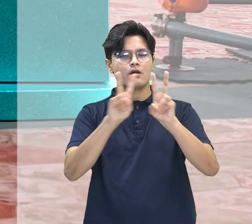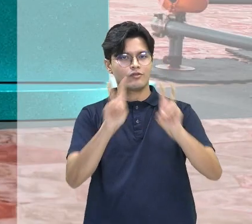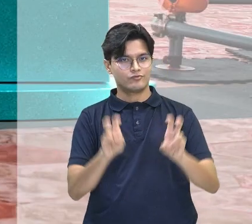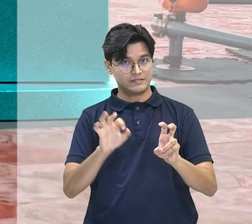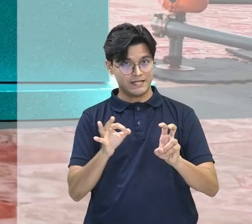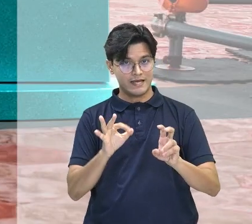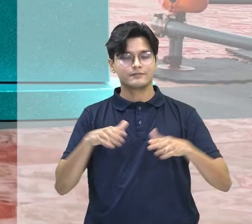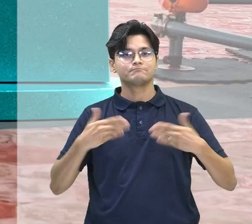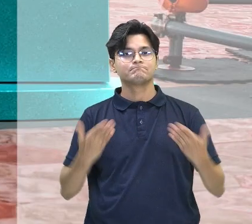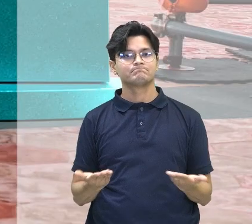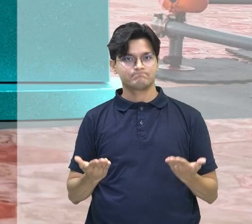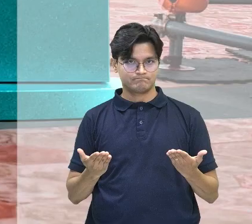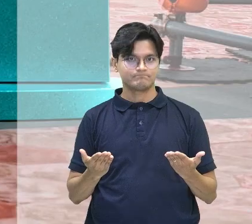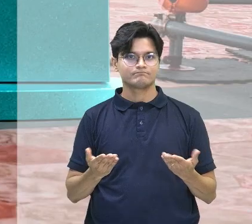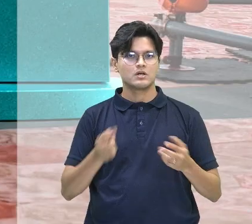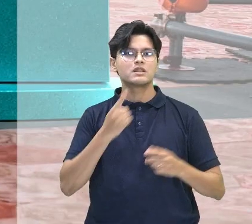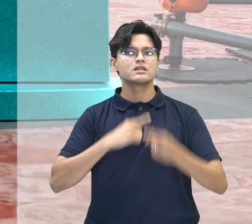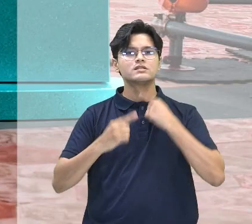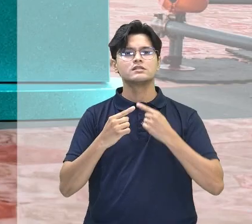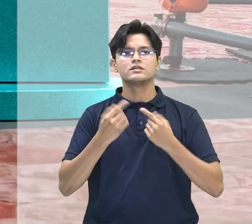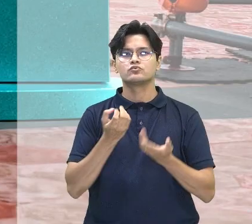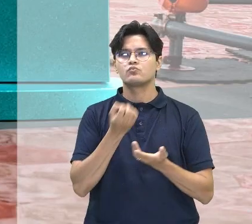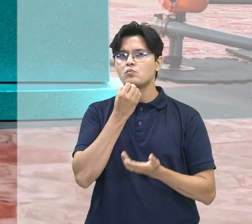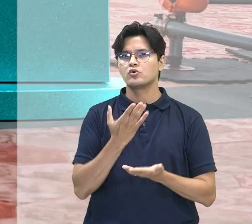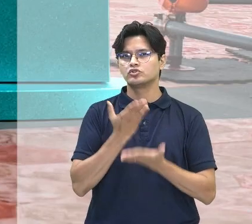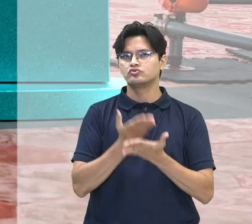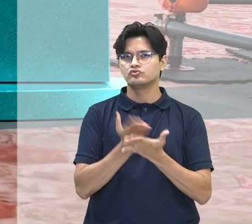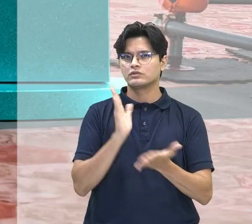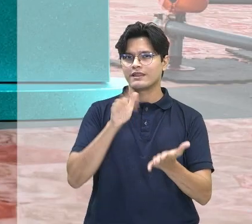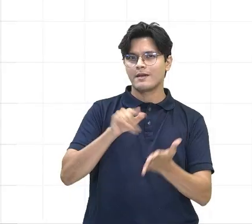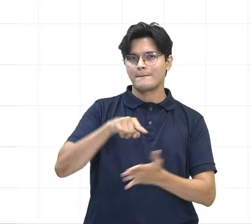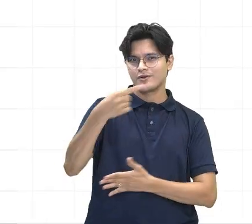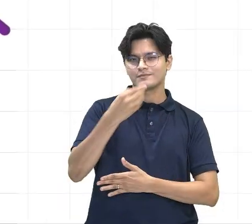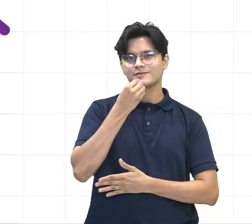Desejo a vocês ótimos estudos e até uma próxima oportunidade.